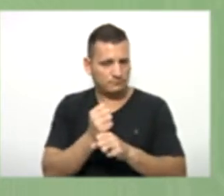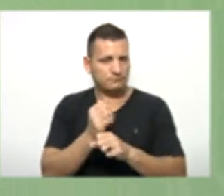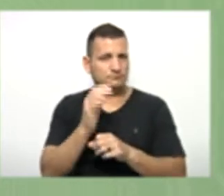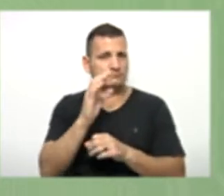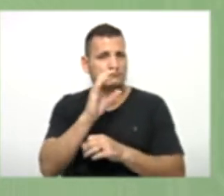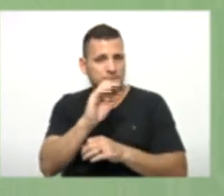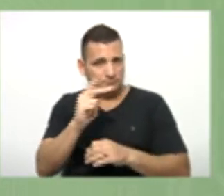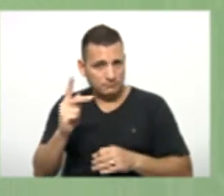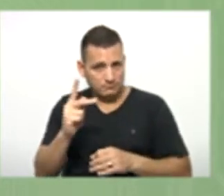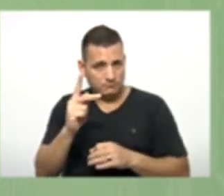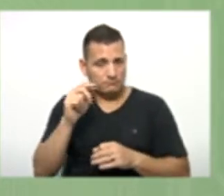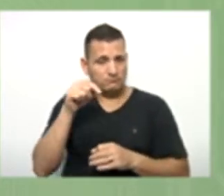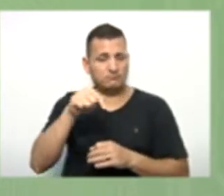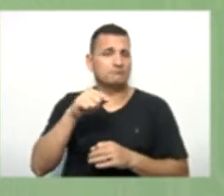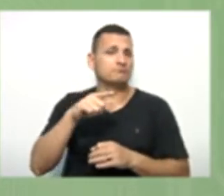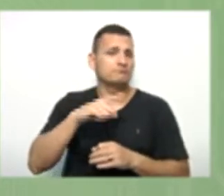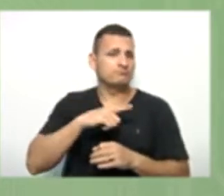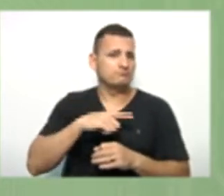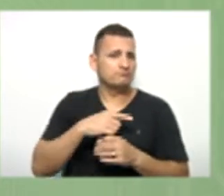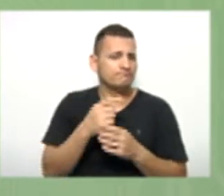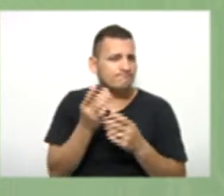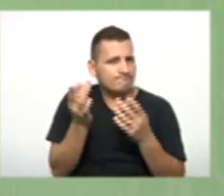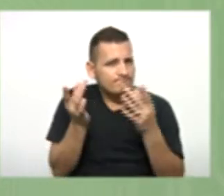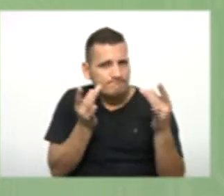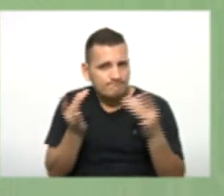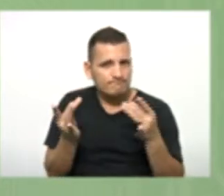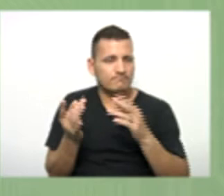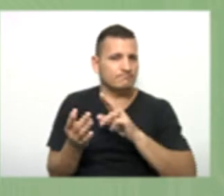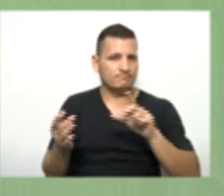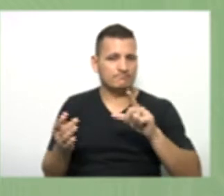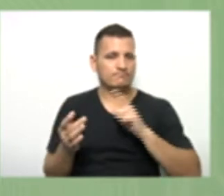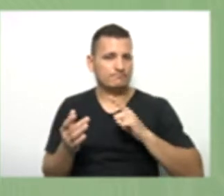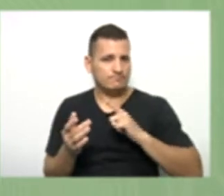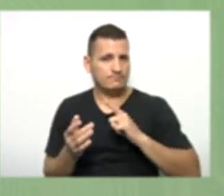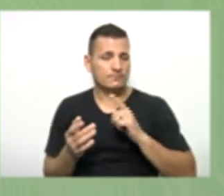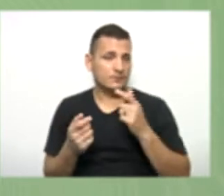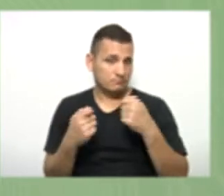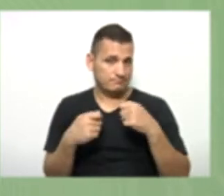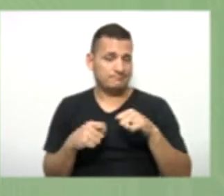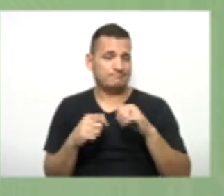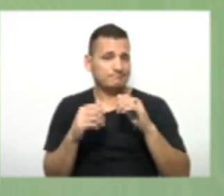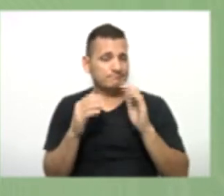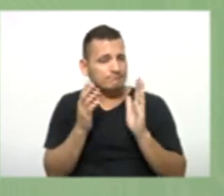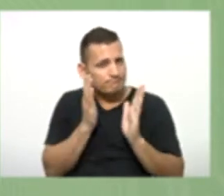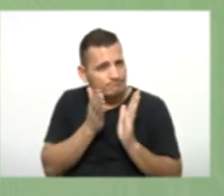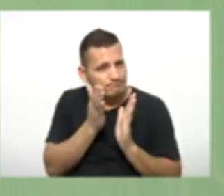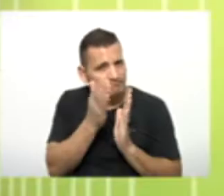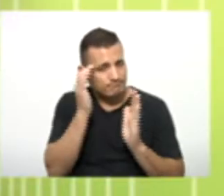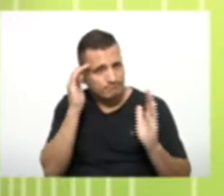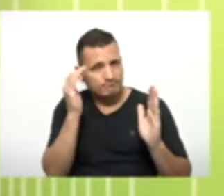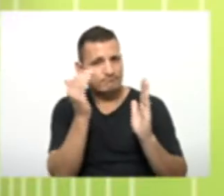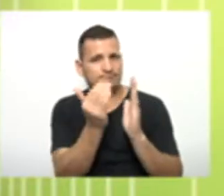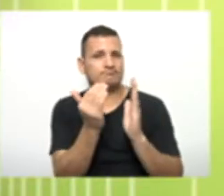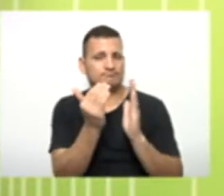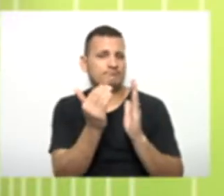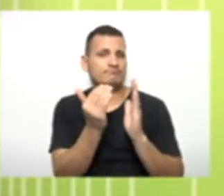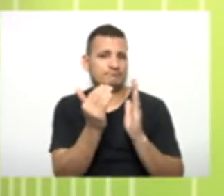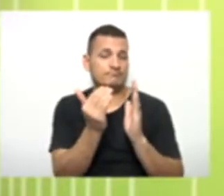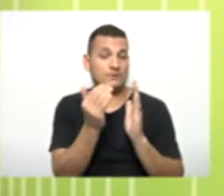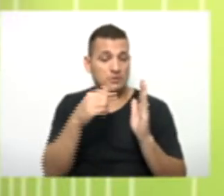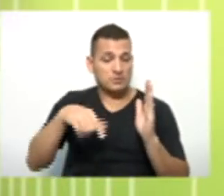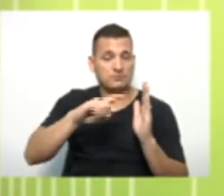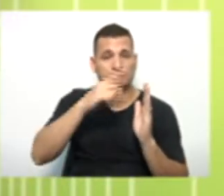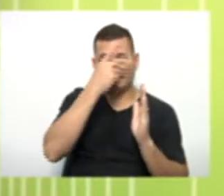cooperativas, elas têm umas peculiaridades, né, que devem ser seguidas pelas pessoas que